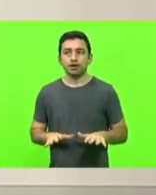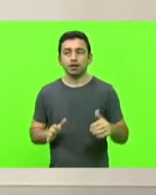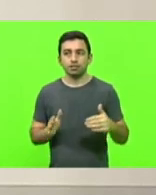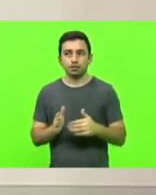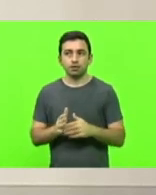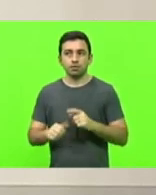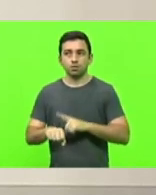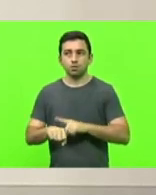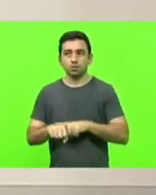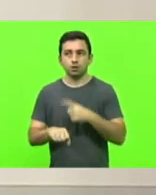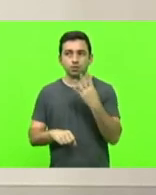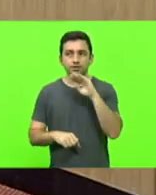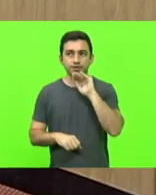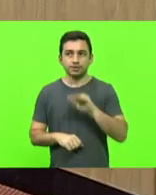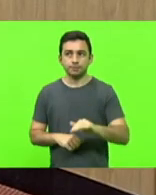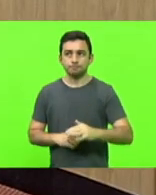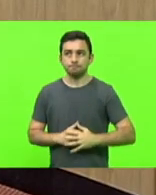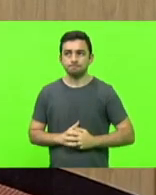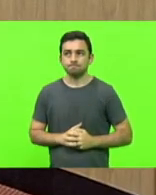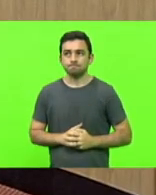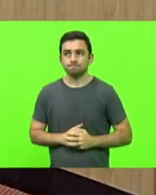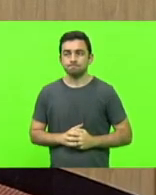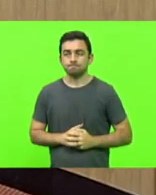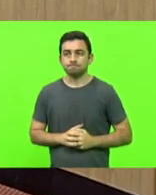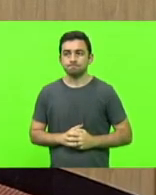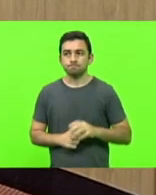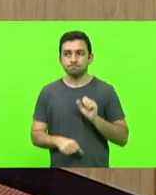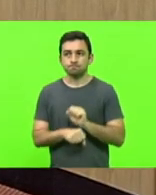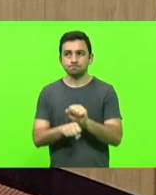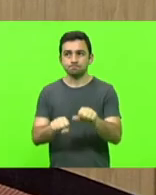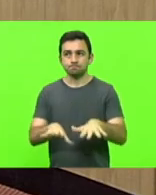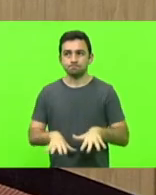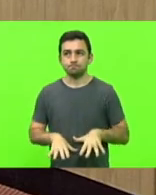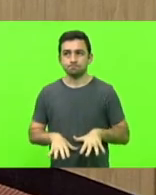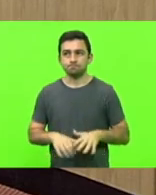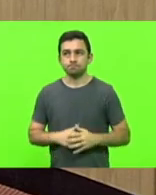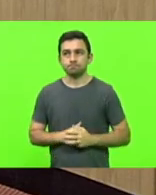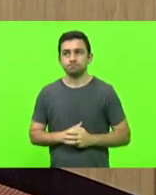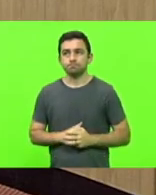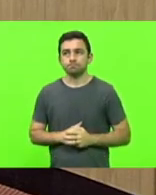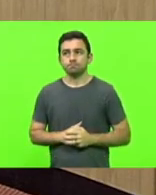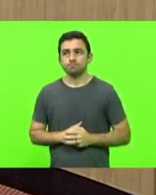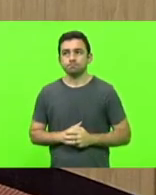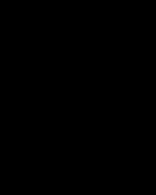sessão até às 16 horas. Está suspensa a sessão.